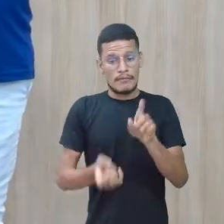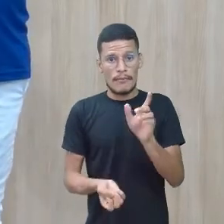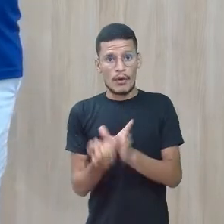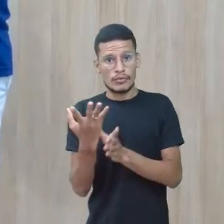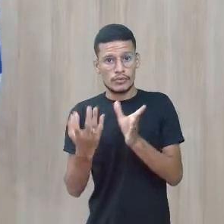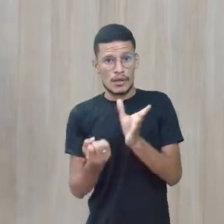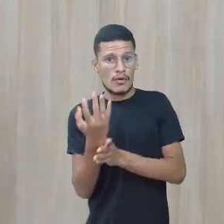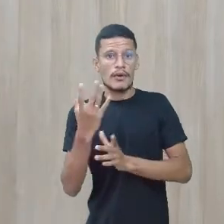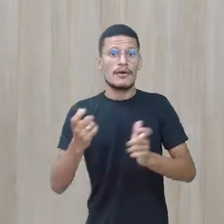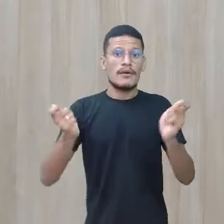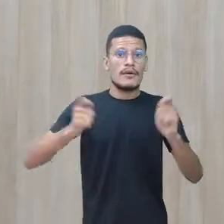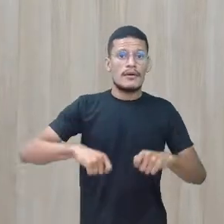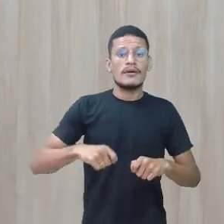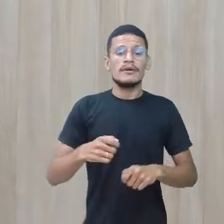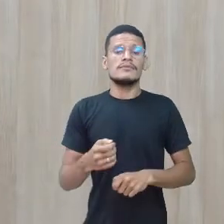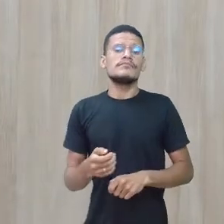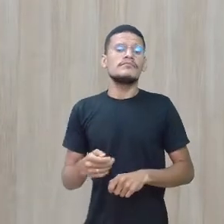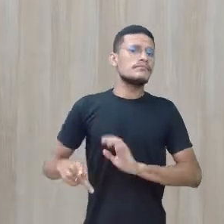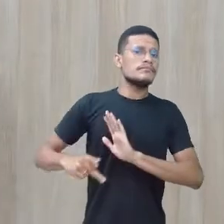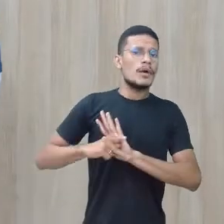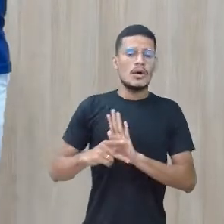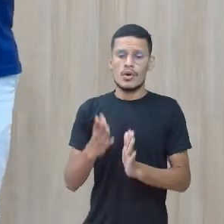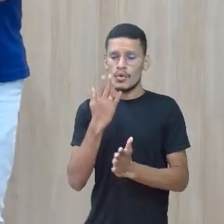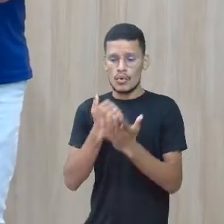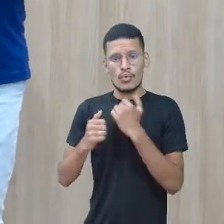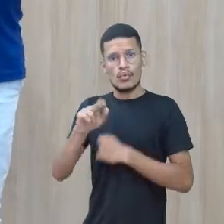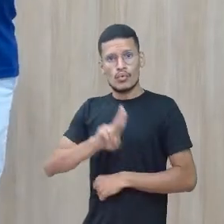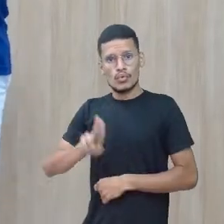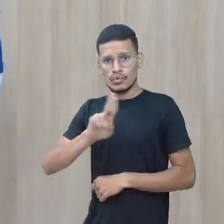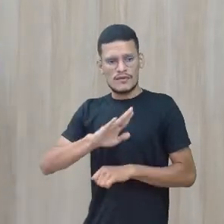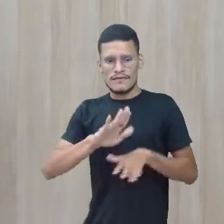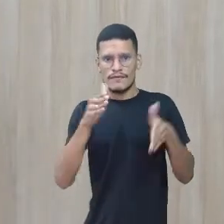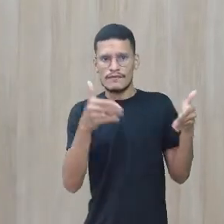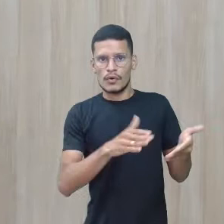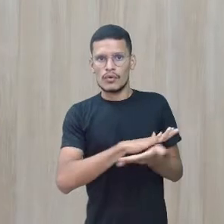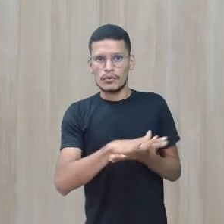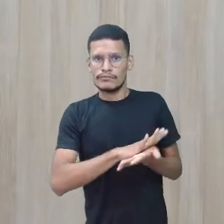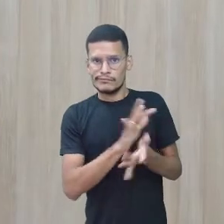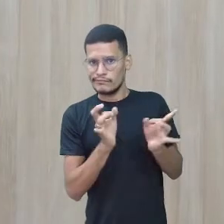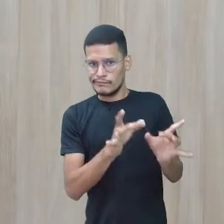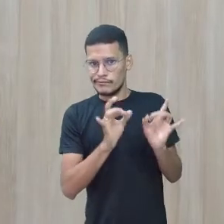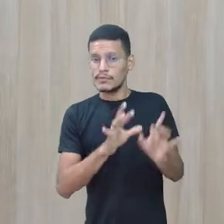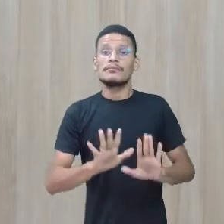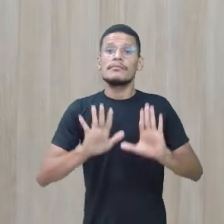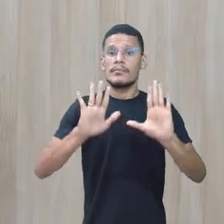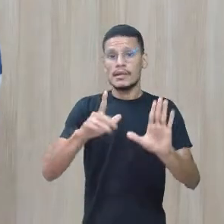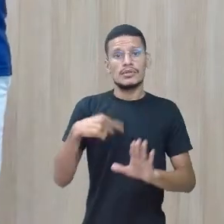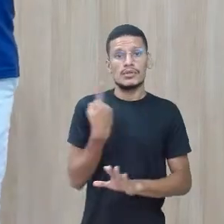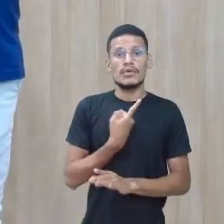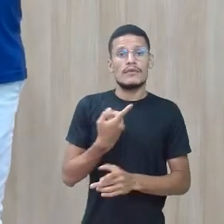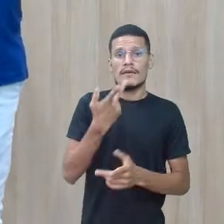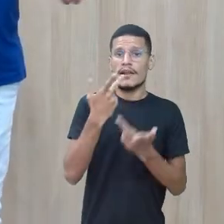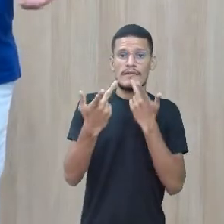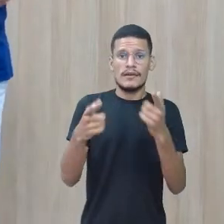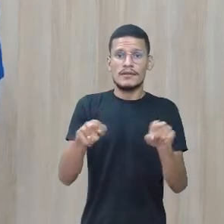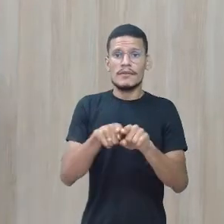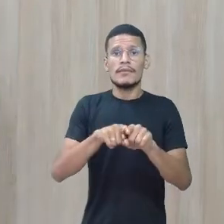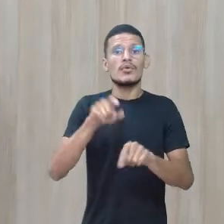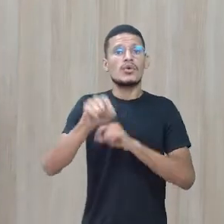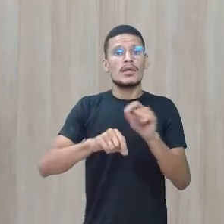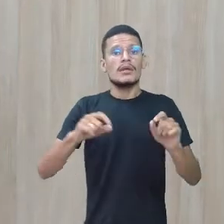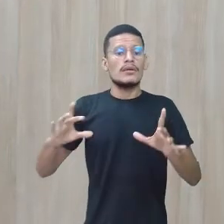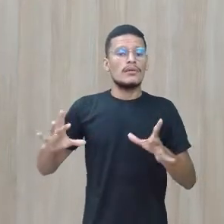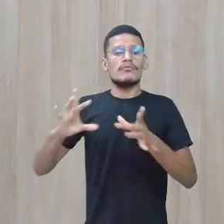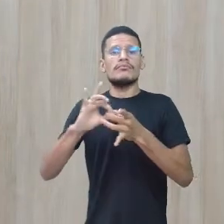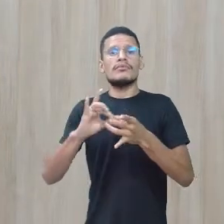produção para próprio consumo e não voltada para o comércio. A gente tinha também a questão, né, da formação de laços